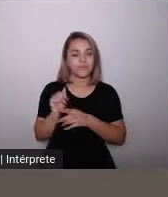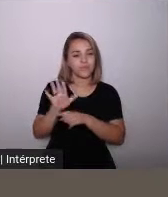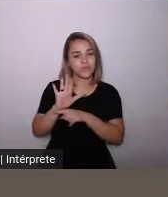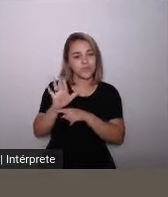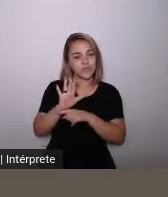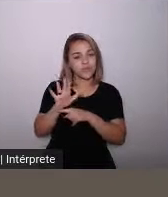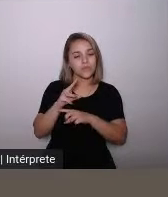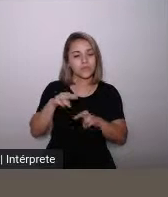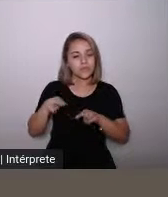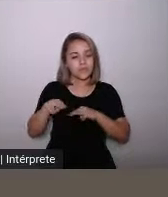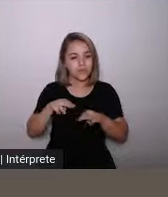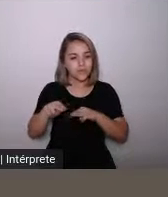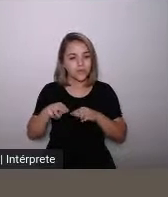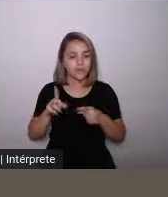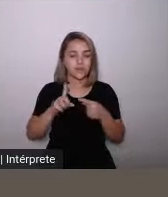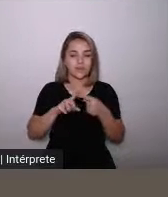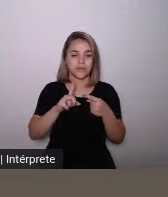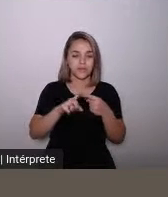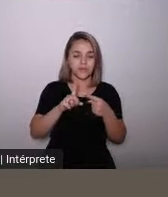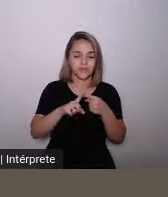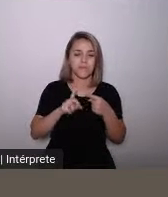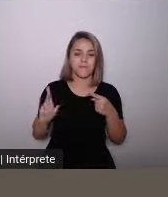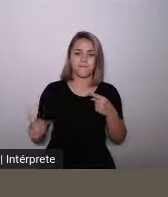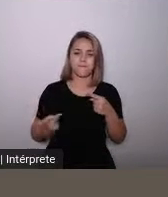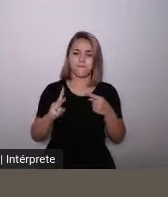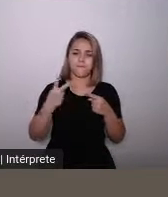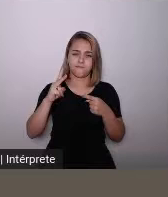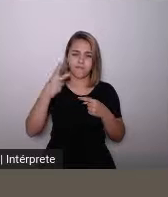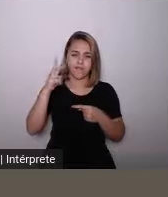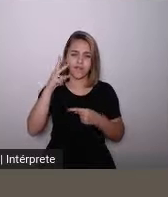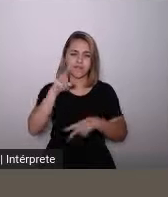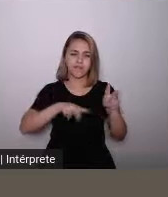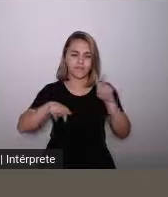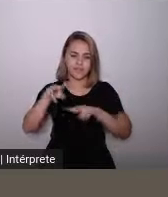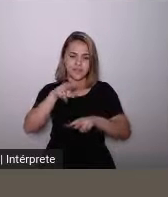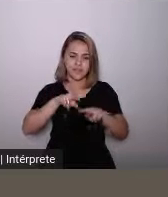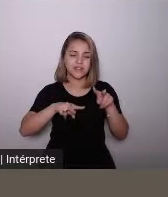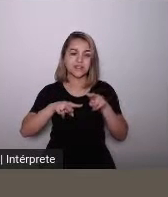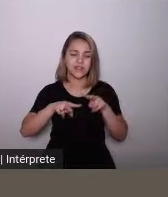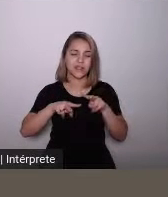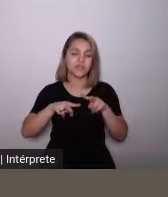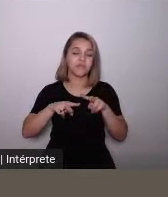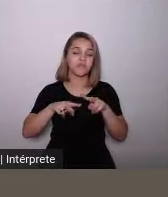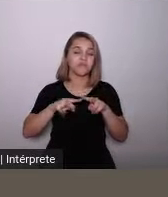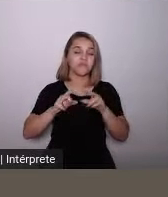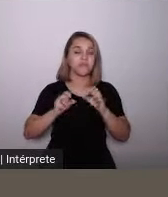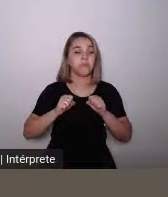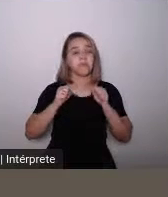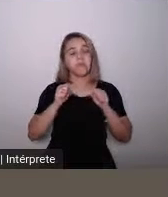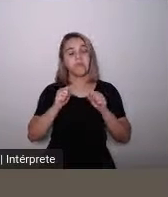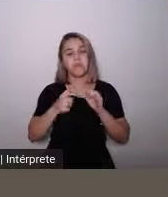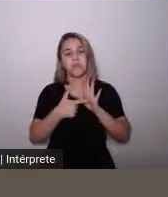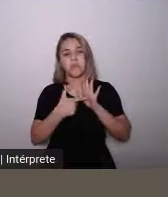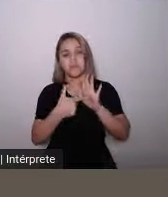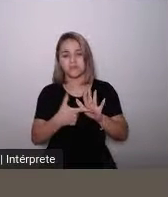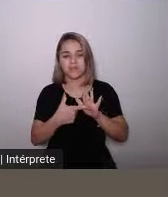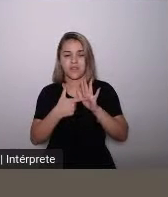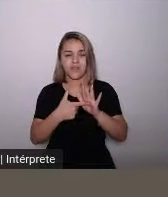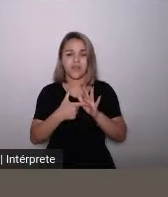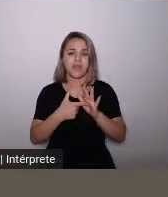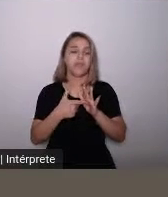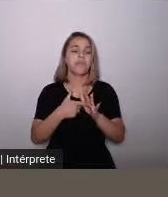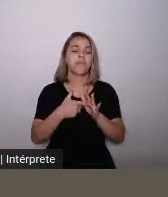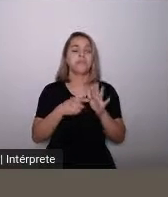Em primeiro lugar, a supervalorização da visualidade em seu poder revelatório. A busca de um novo